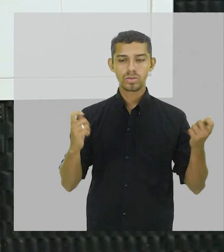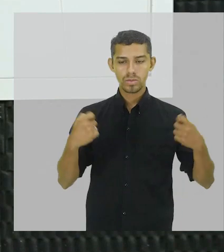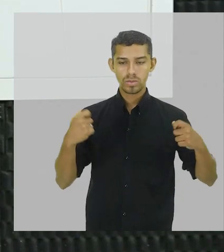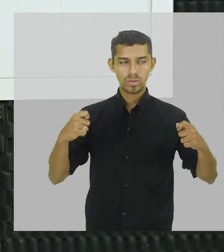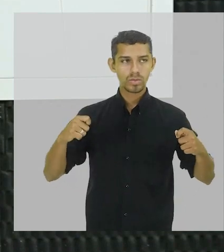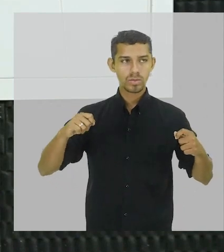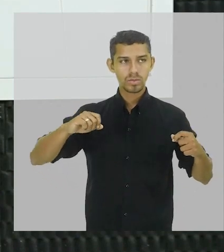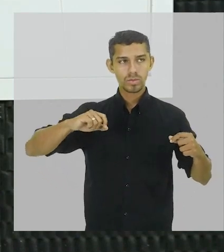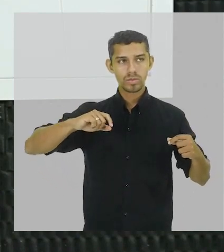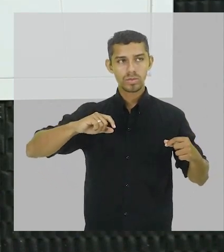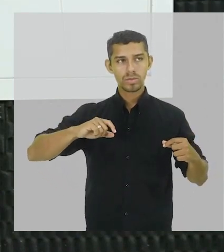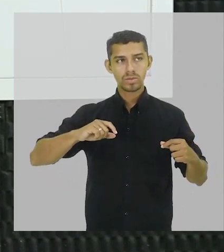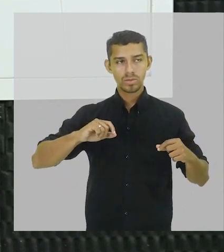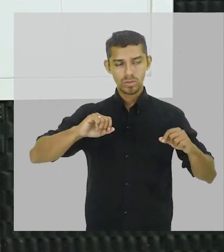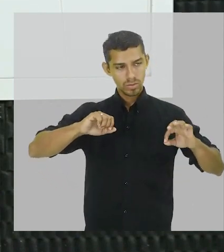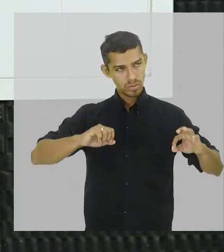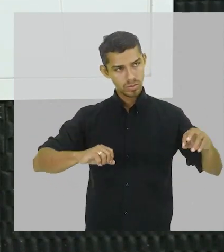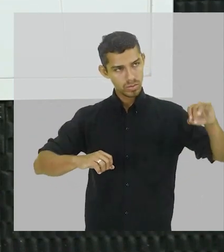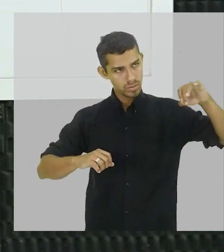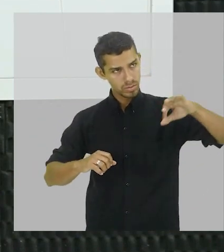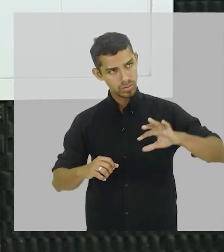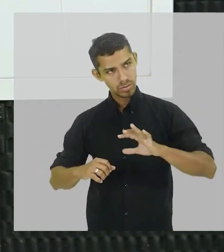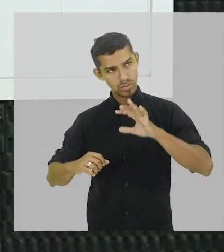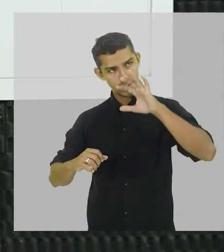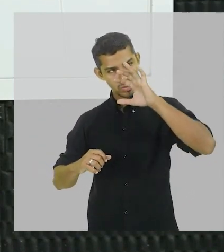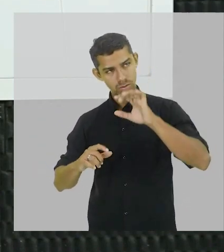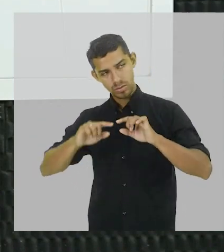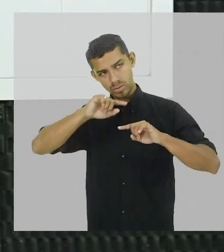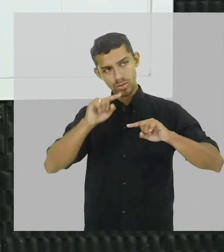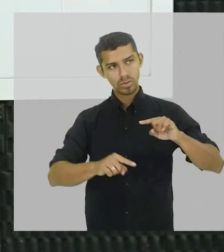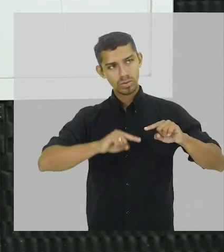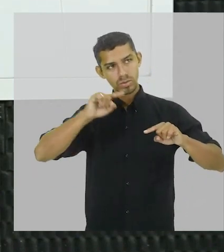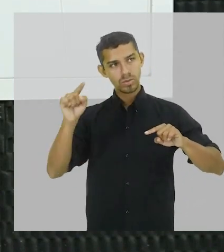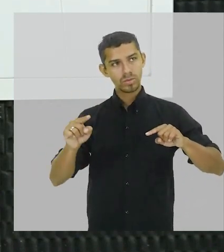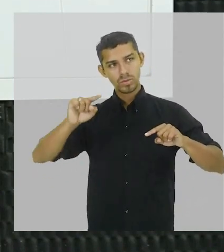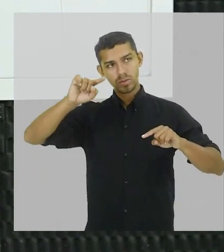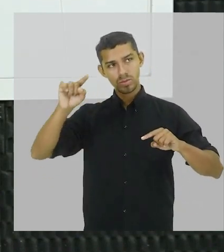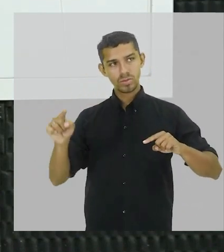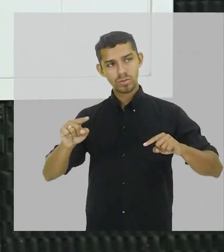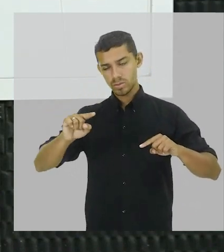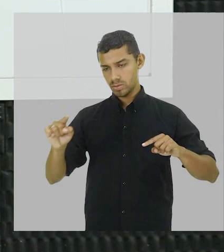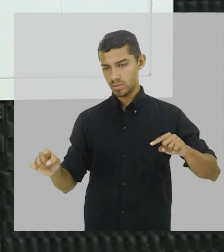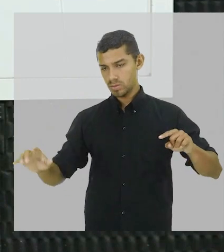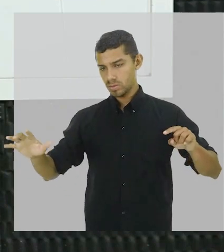contornar esses obstáculos. Esse obstáculo, no caso.